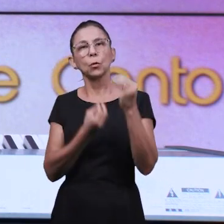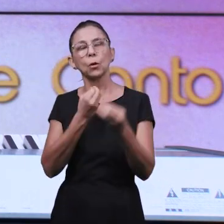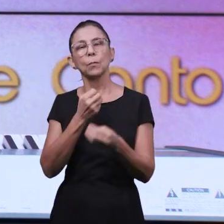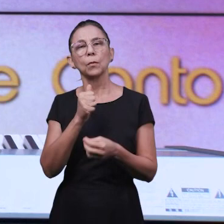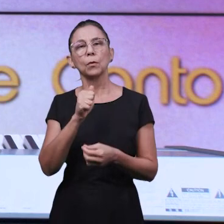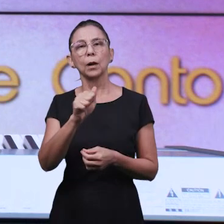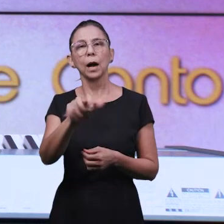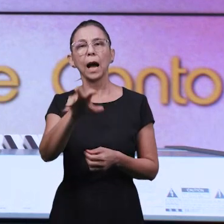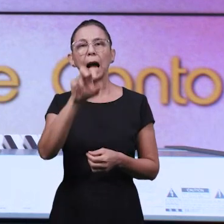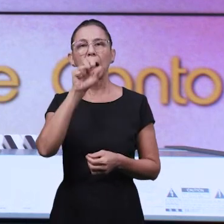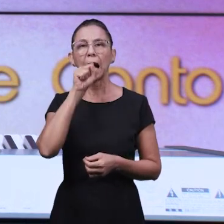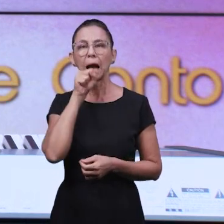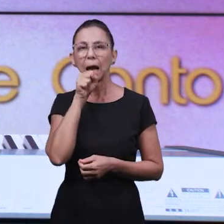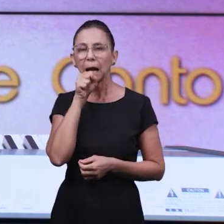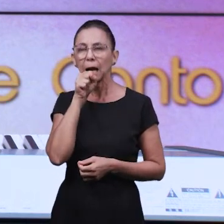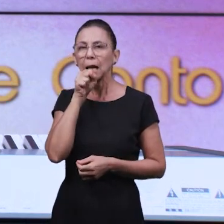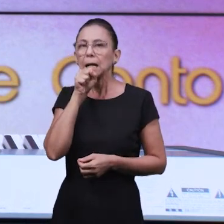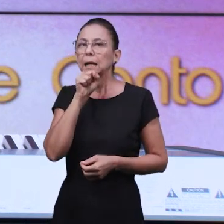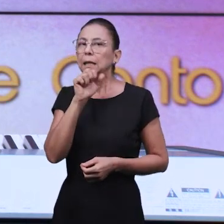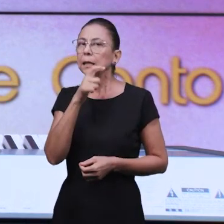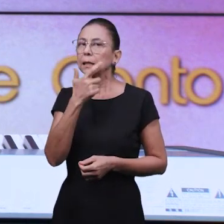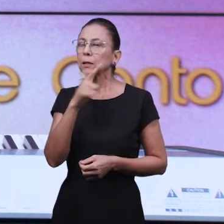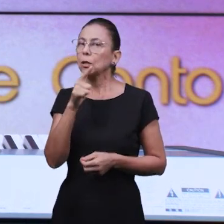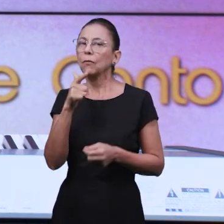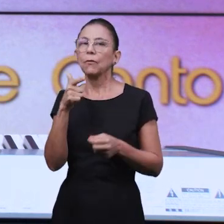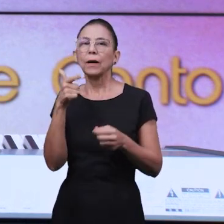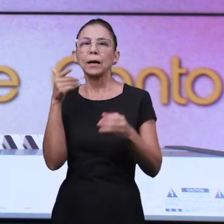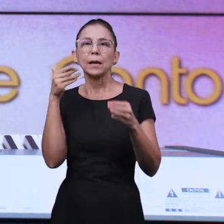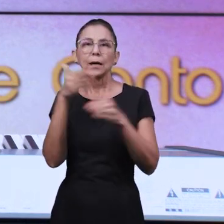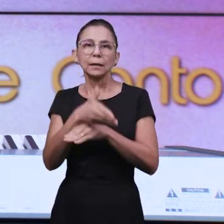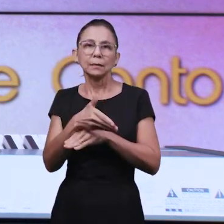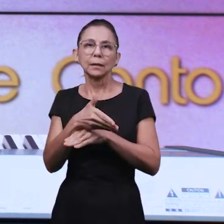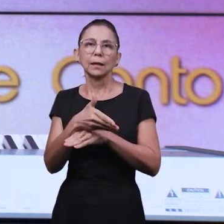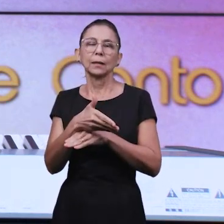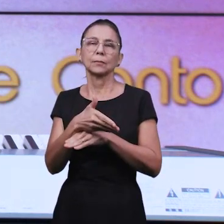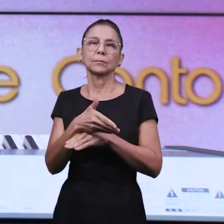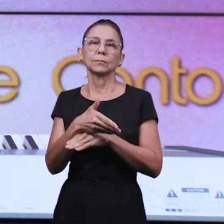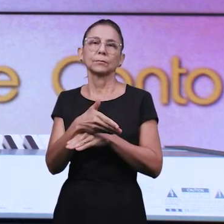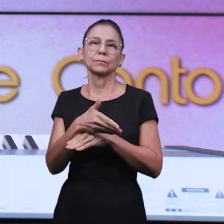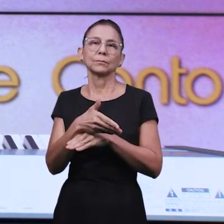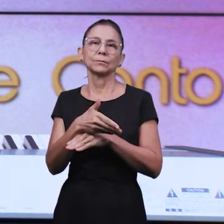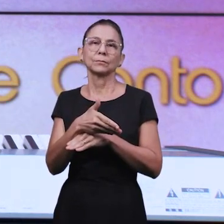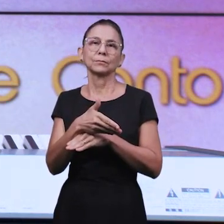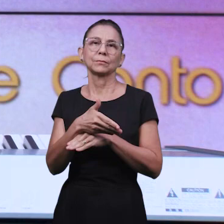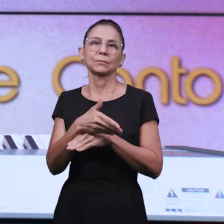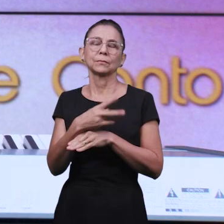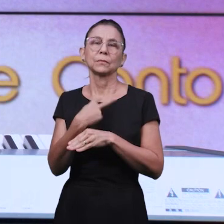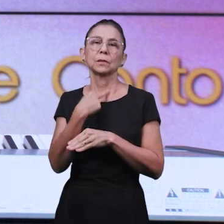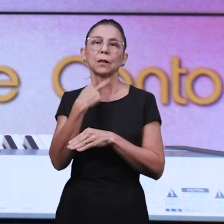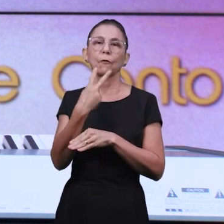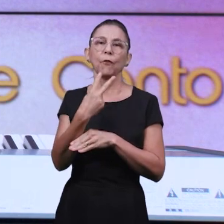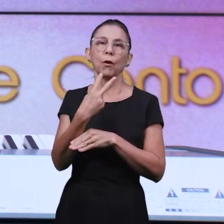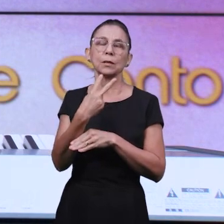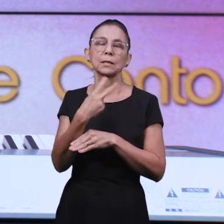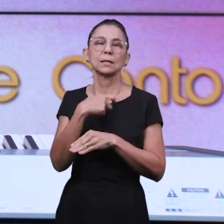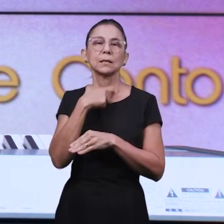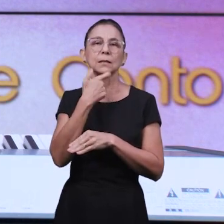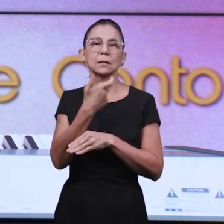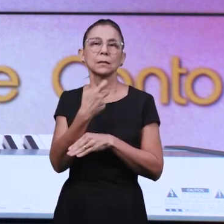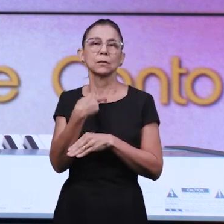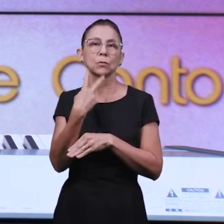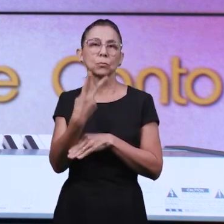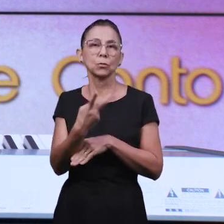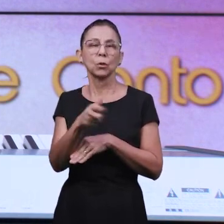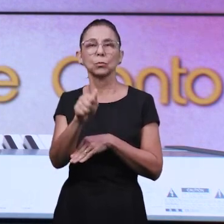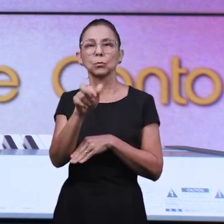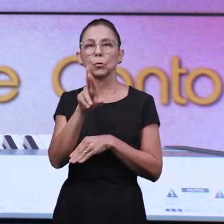respirar nesse hino e que não vão interferir nessa mensagem. que eu preciso transmitir. Ou seja, não vão